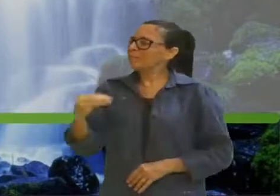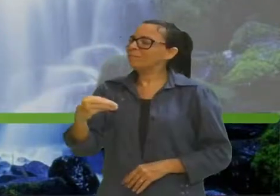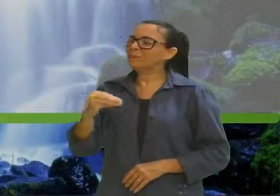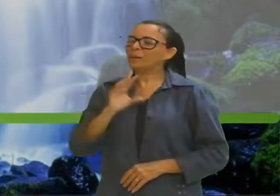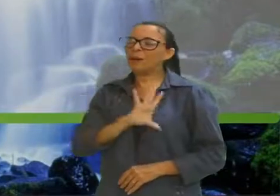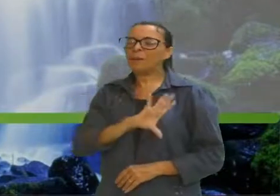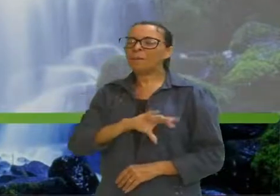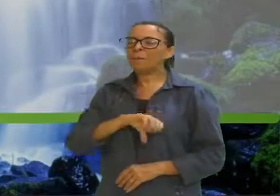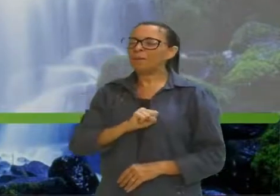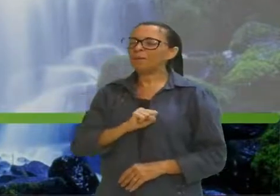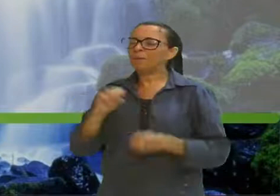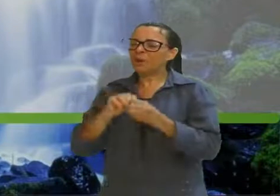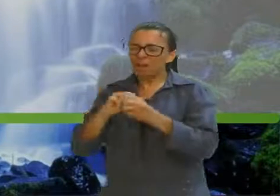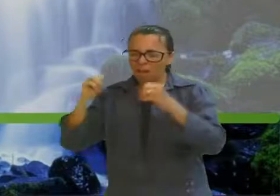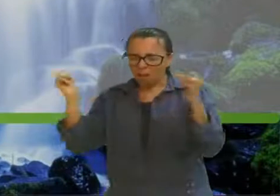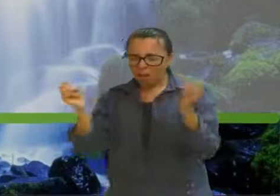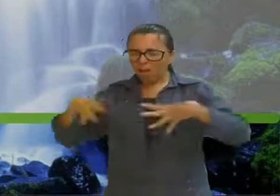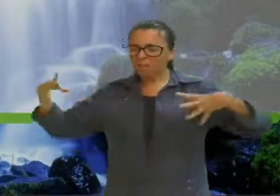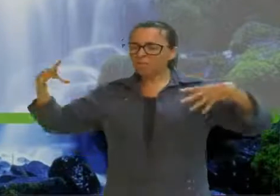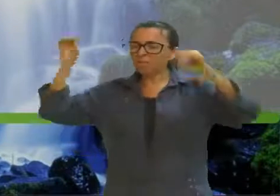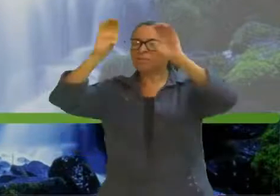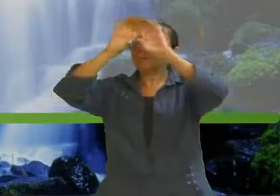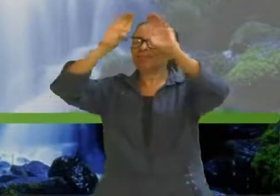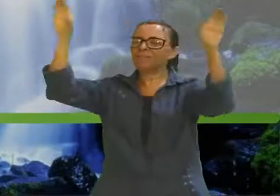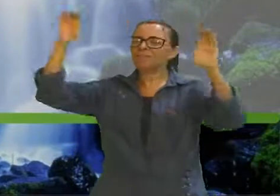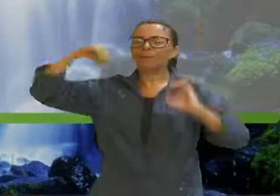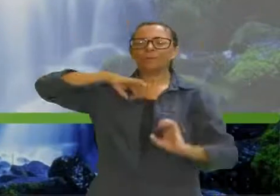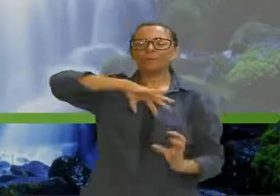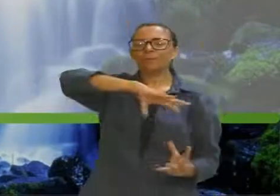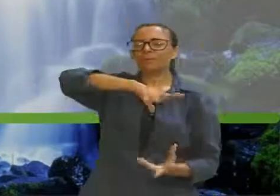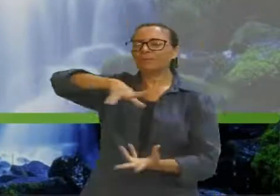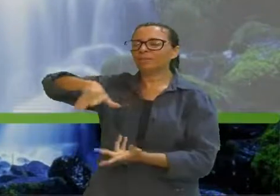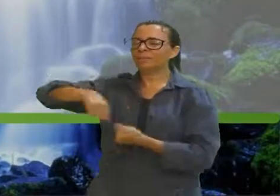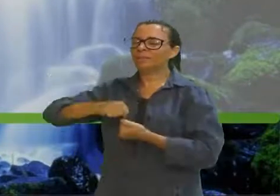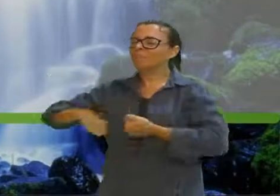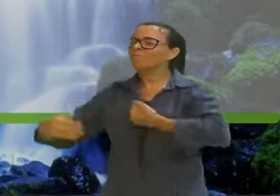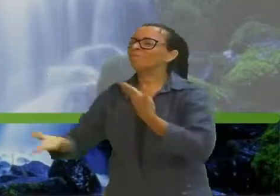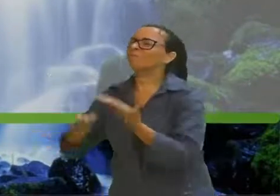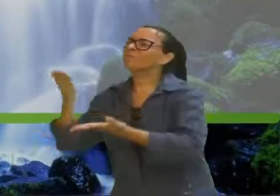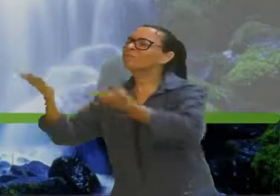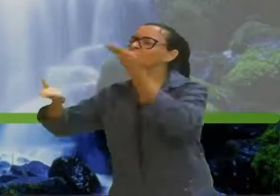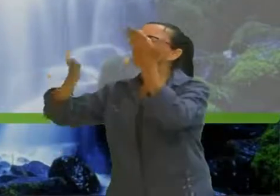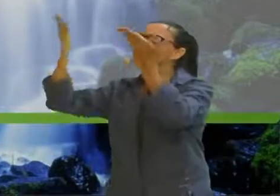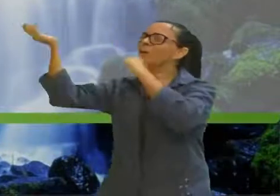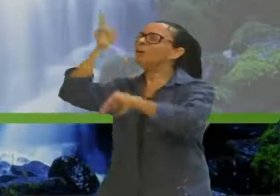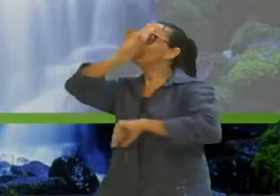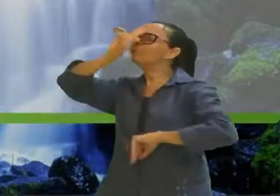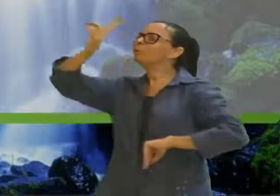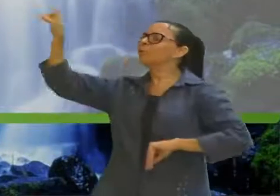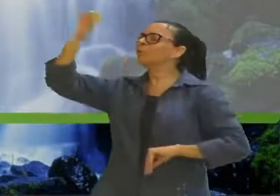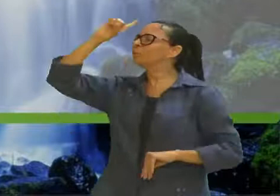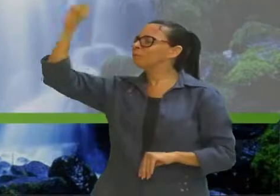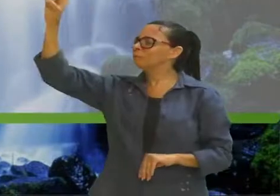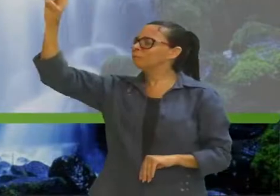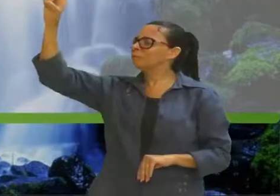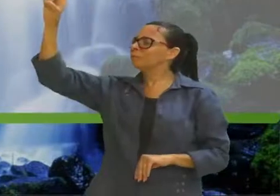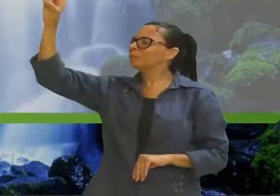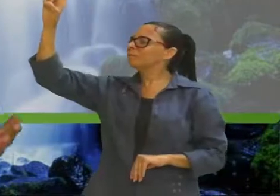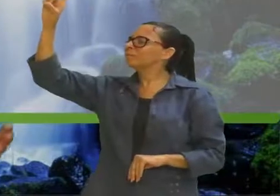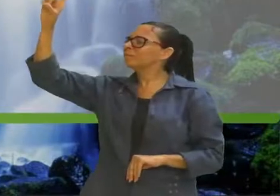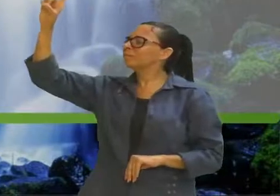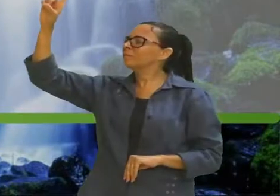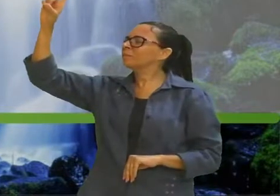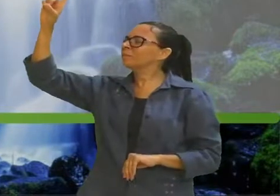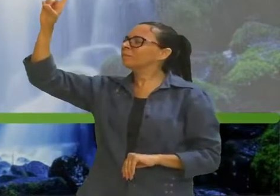Criador dos céus e da terra, exaltado seja o Senhor. Senhor que é o Deus Todo-Poderoso, o Criador dos céus